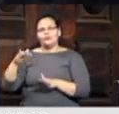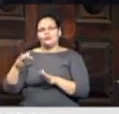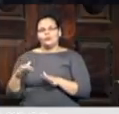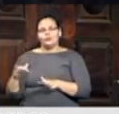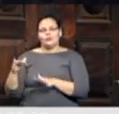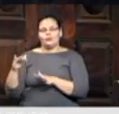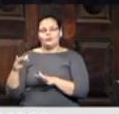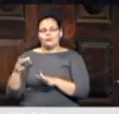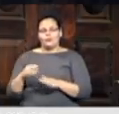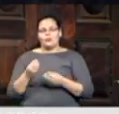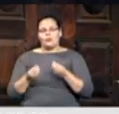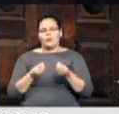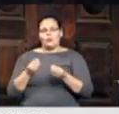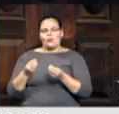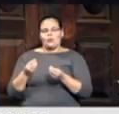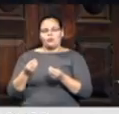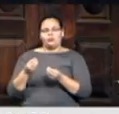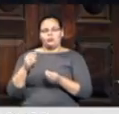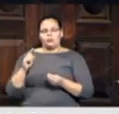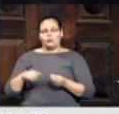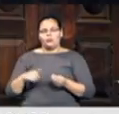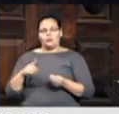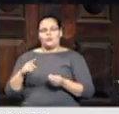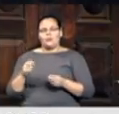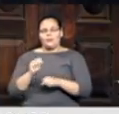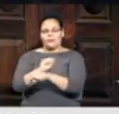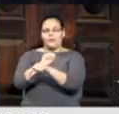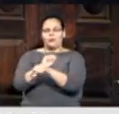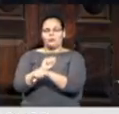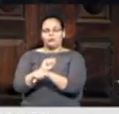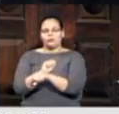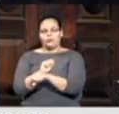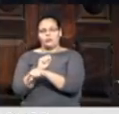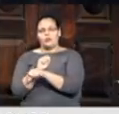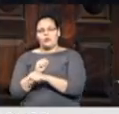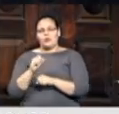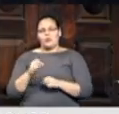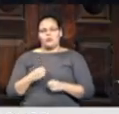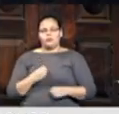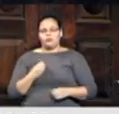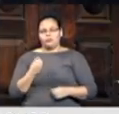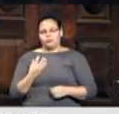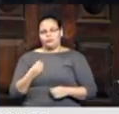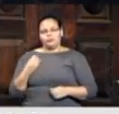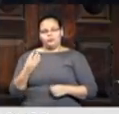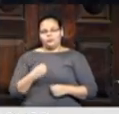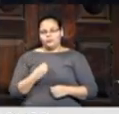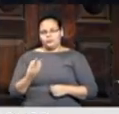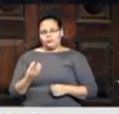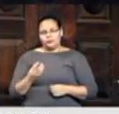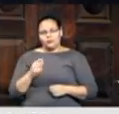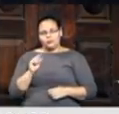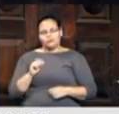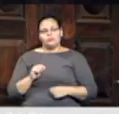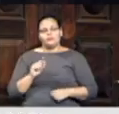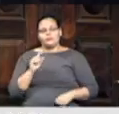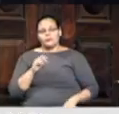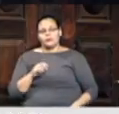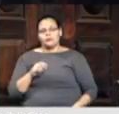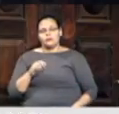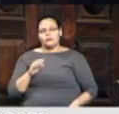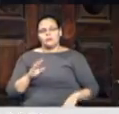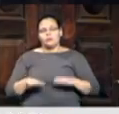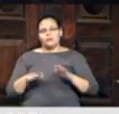dentro, como um rito, ou pausa, ou verso em andamento. Talvez seja o sim de